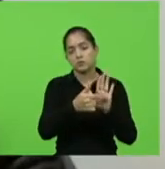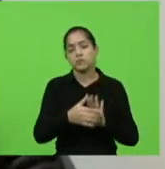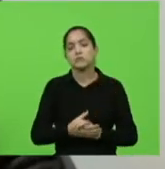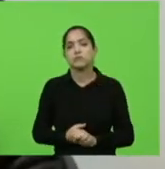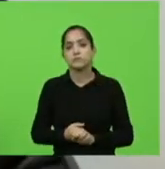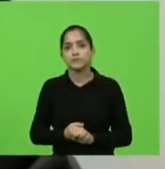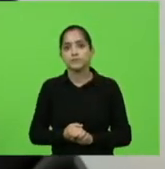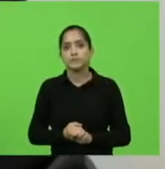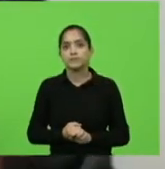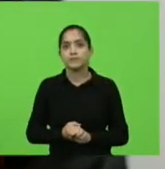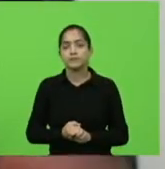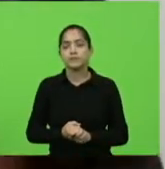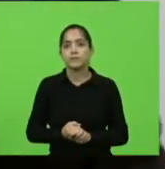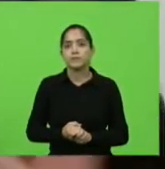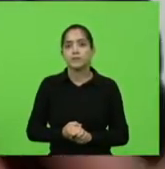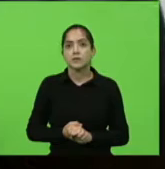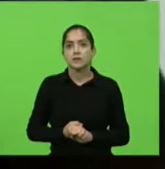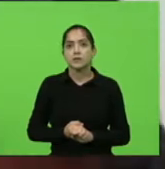uma